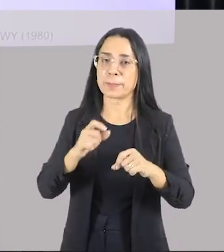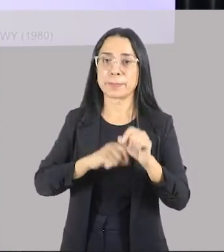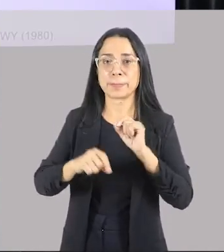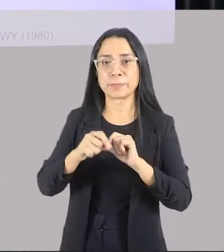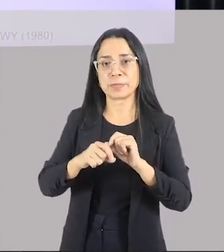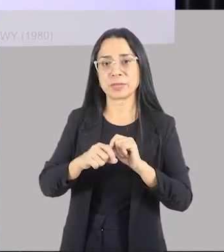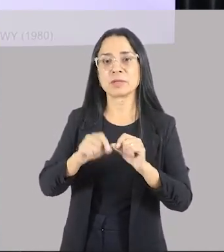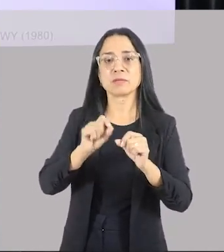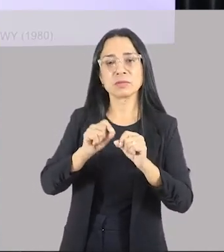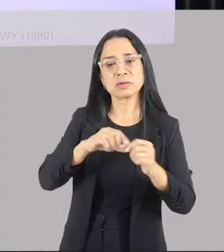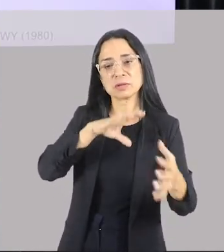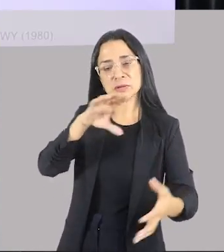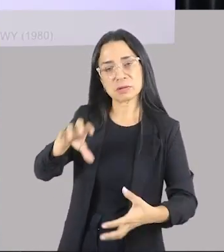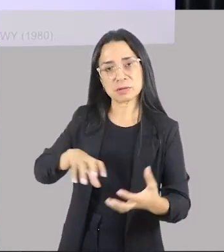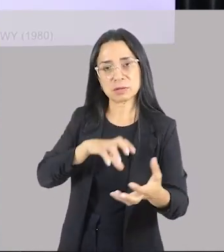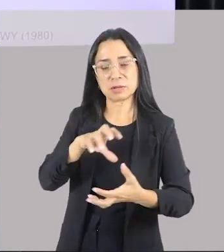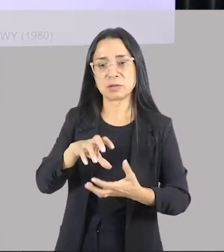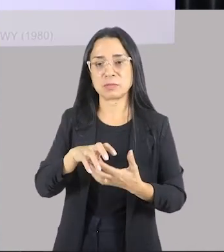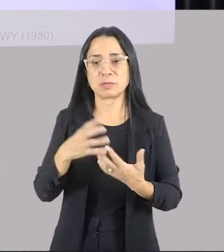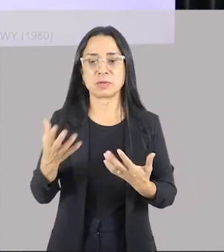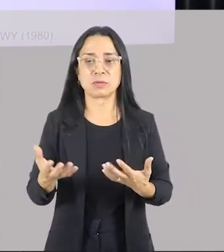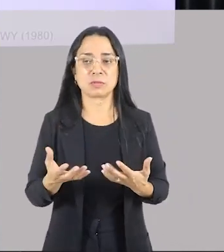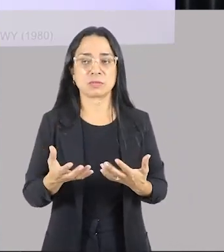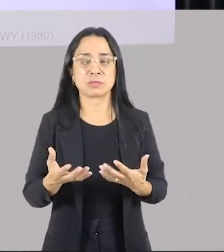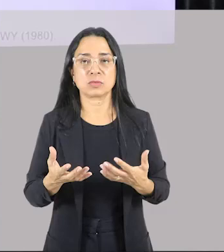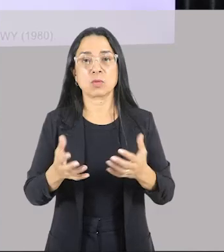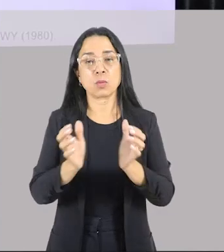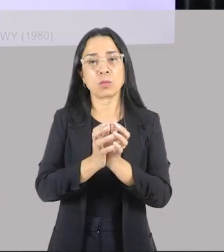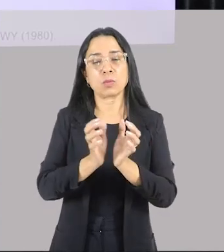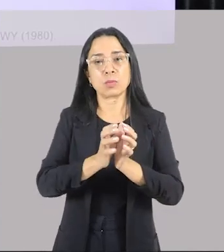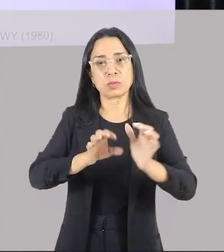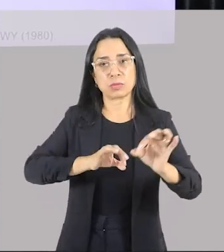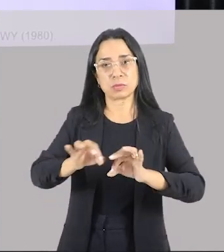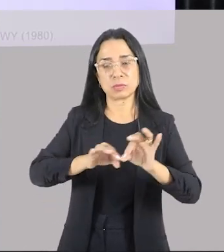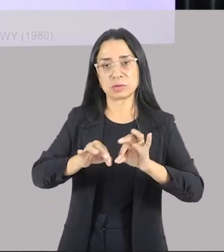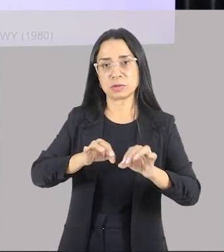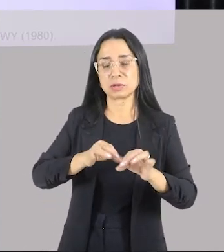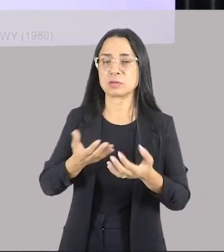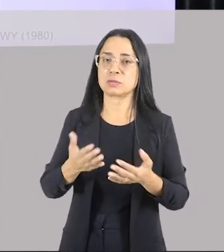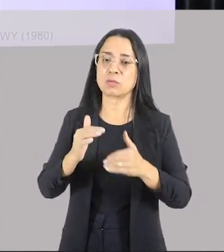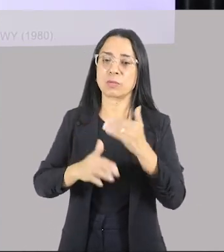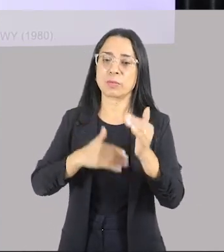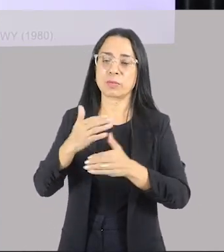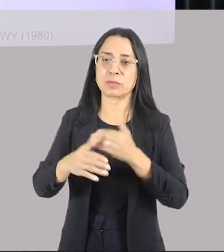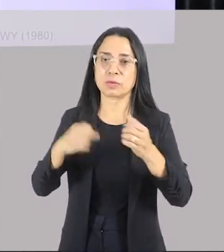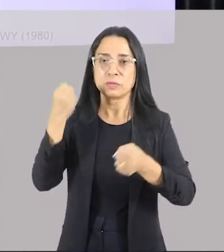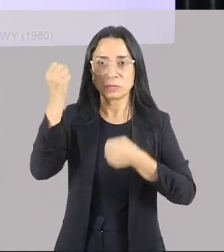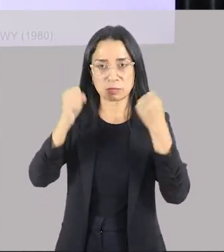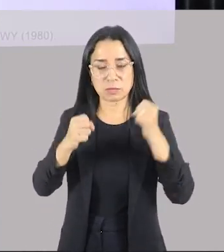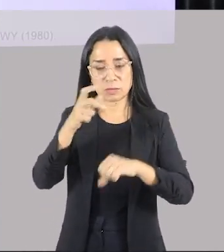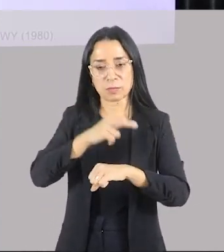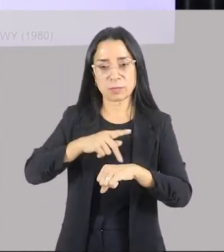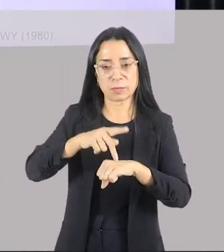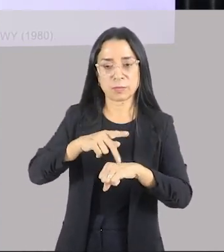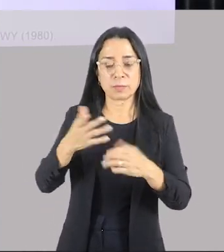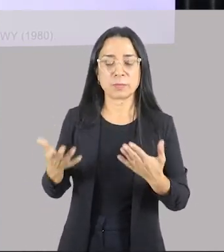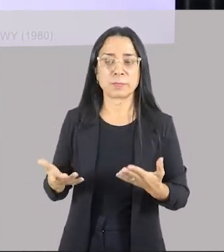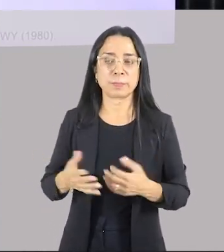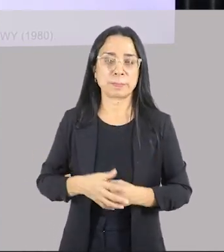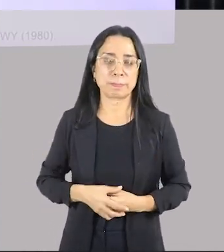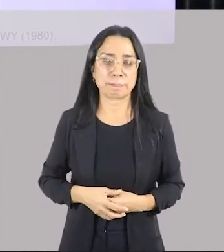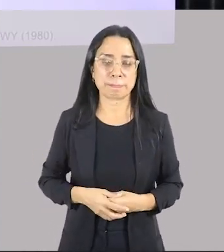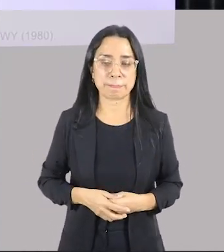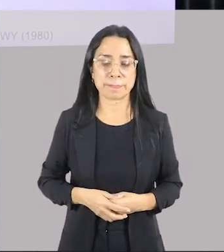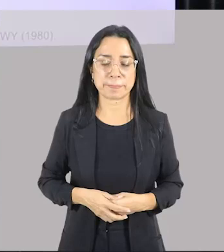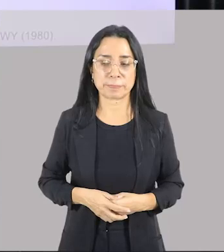para a visibilidade, enquanto classe que estava ali se organizando nesse processo de industrialização no país. Então, a força